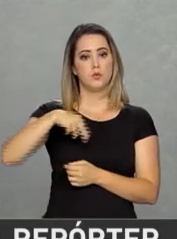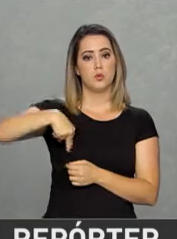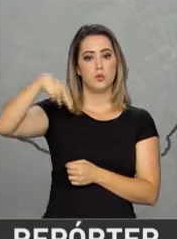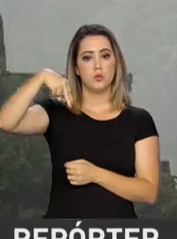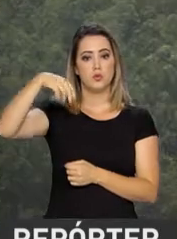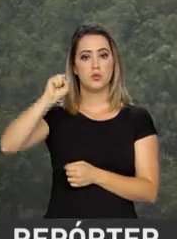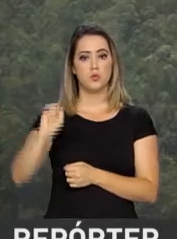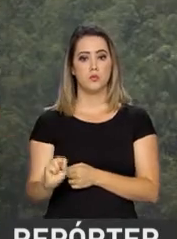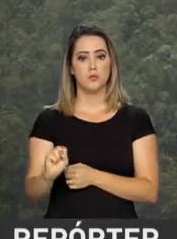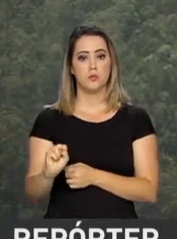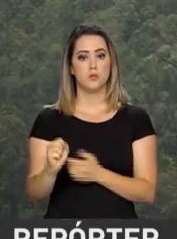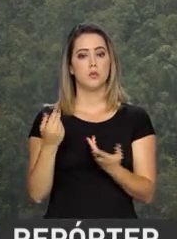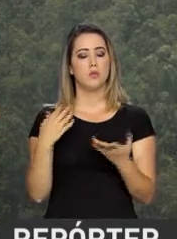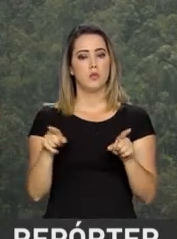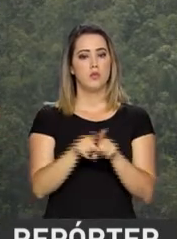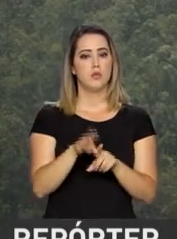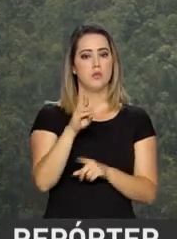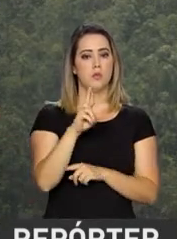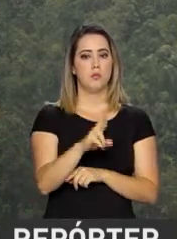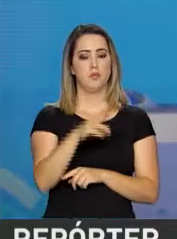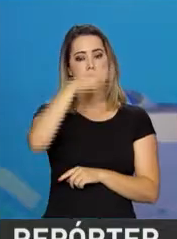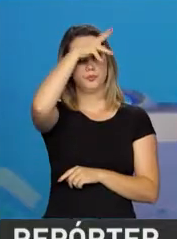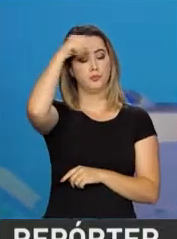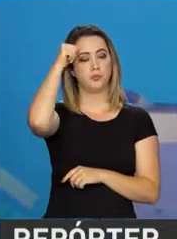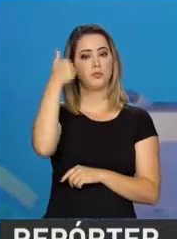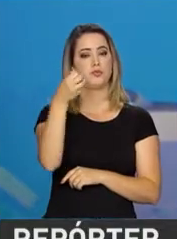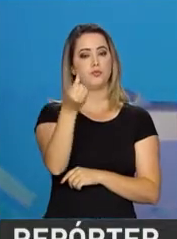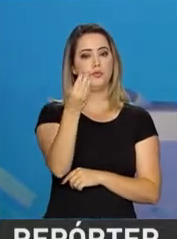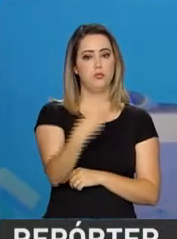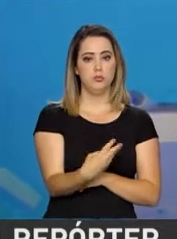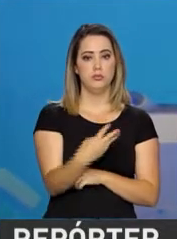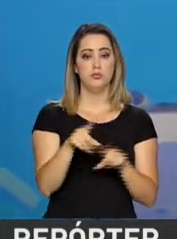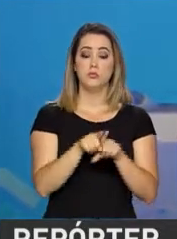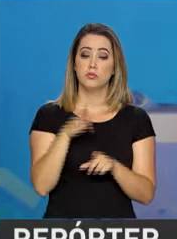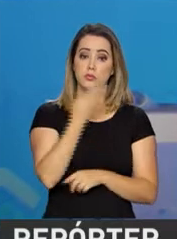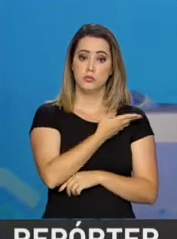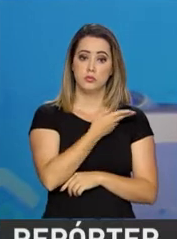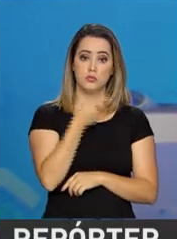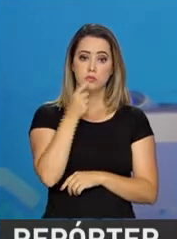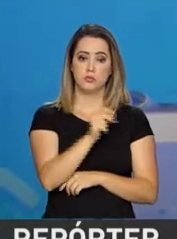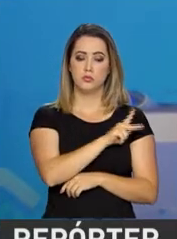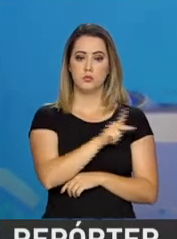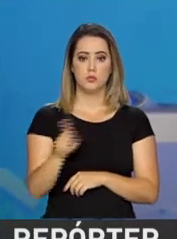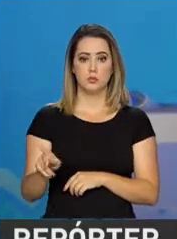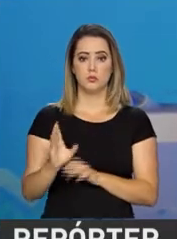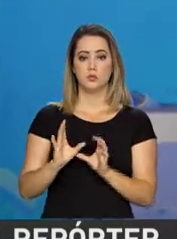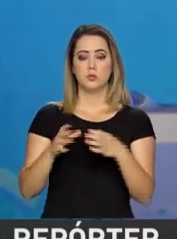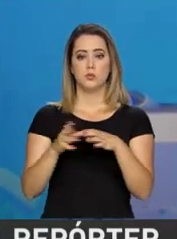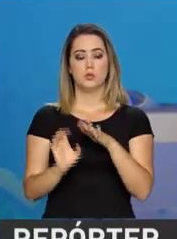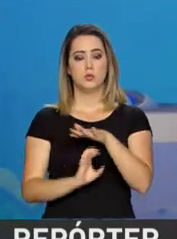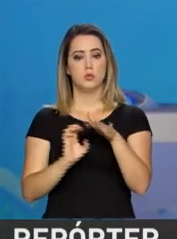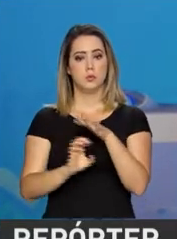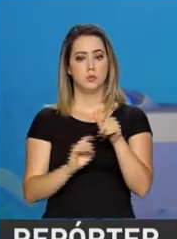a sul, e a BR-163. No Mato Grosso. Para o presidente da Associação Brasileira de Concessão de Rodovias, a